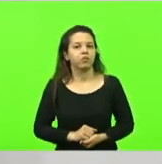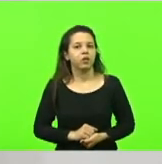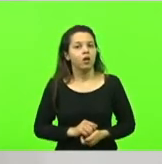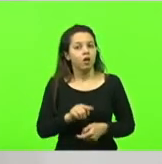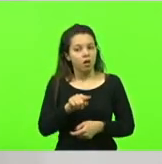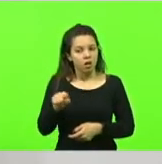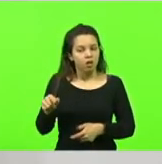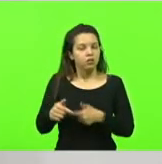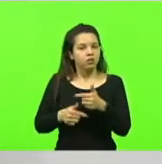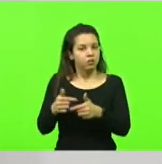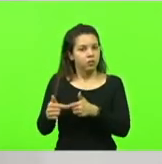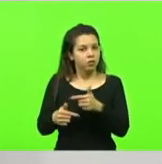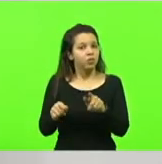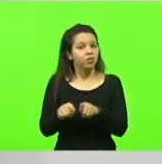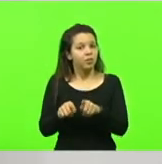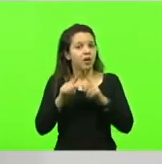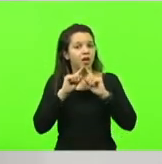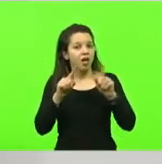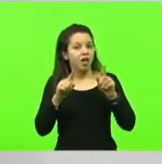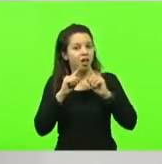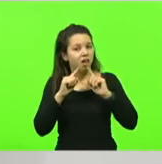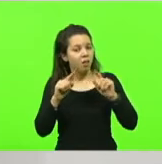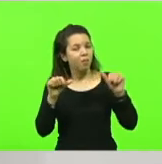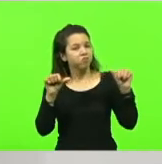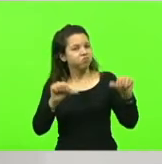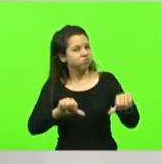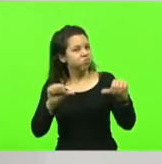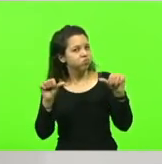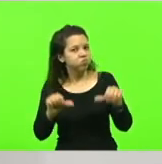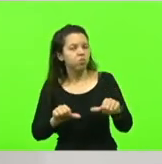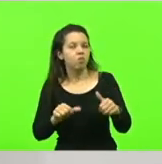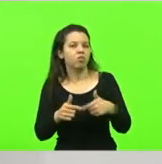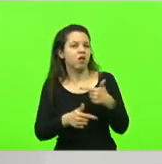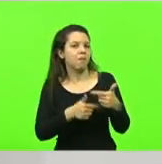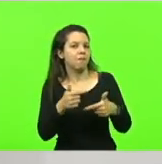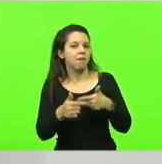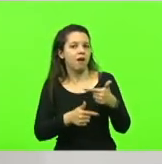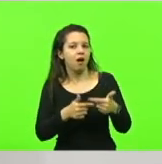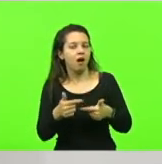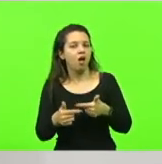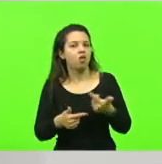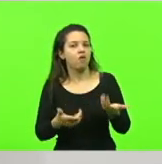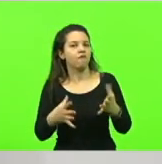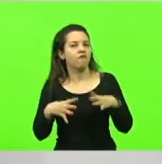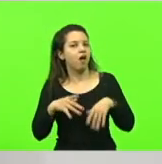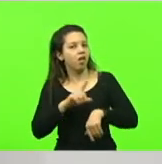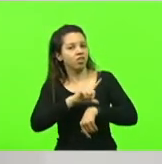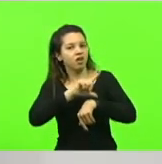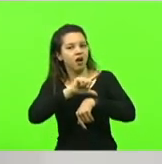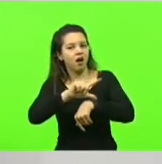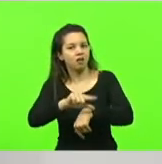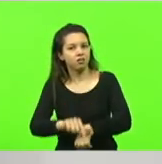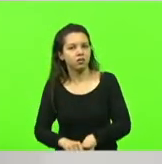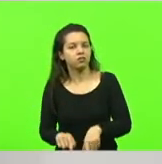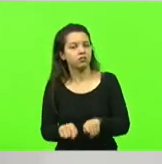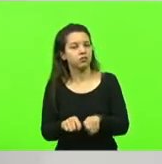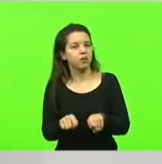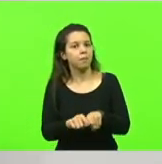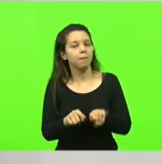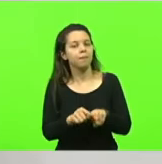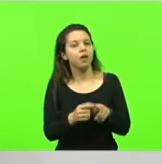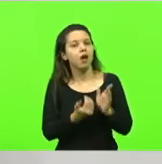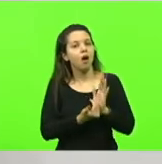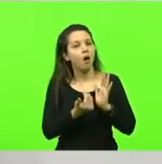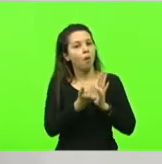deputados, reclamam das más condições de trabalho, férias atrasadas e a necessidade da reposição salarial, o